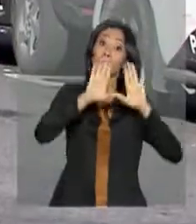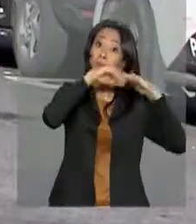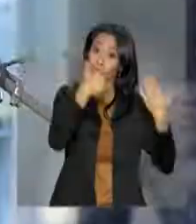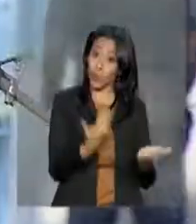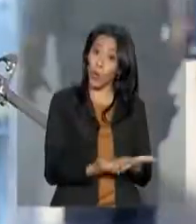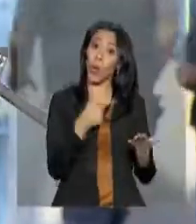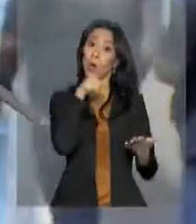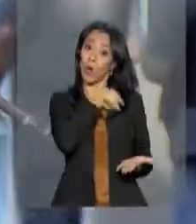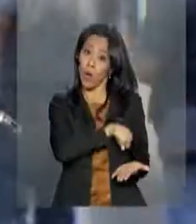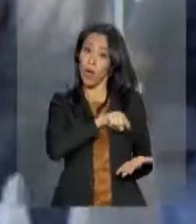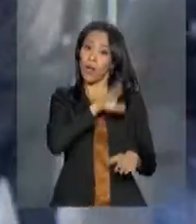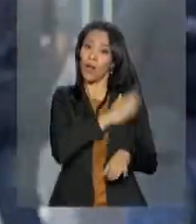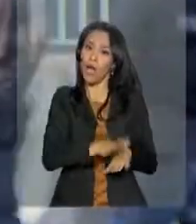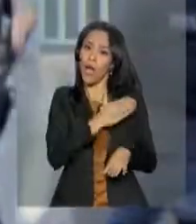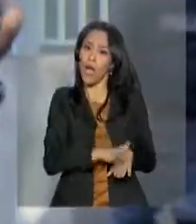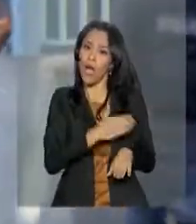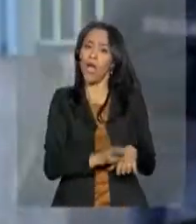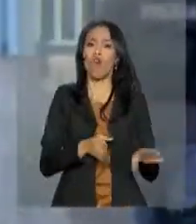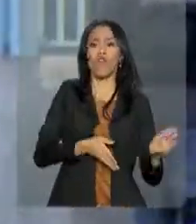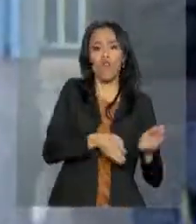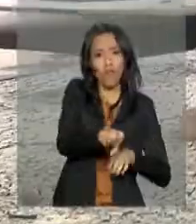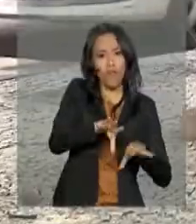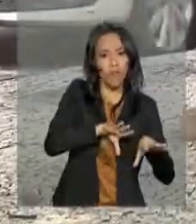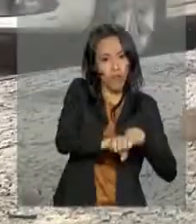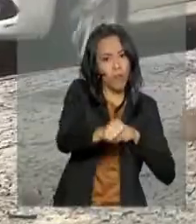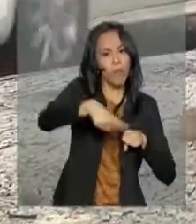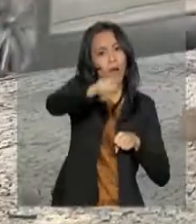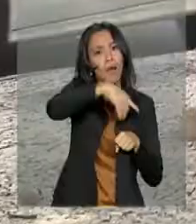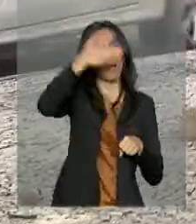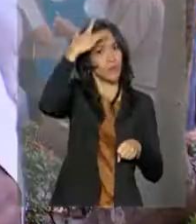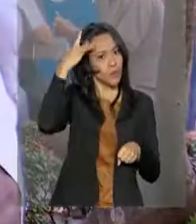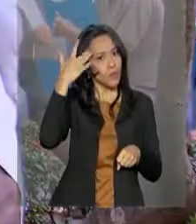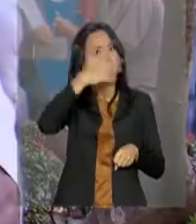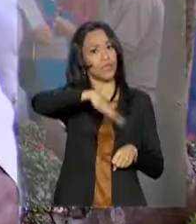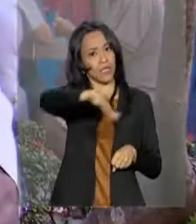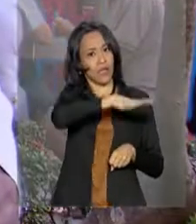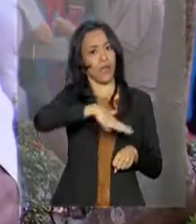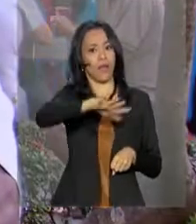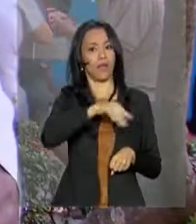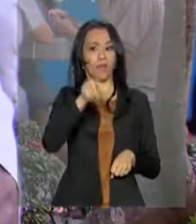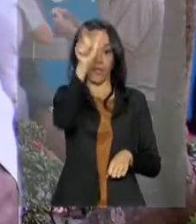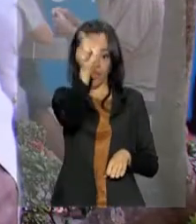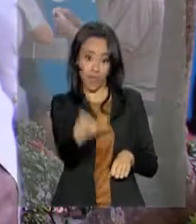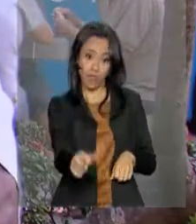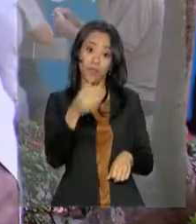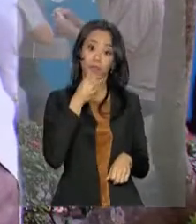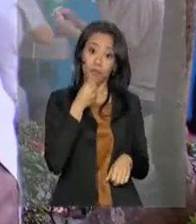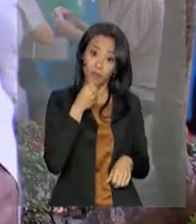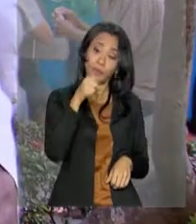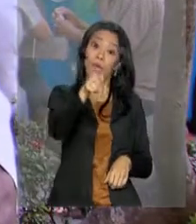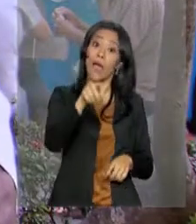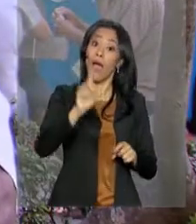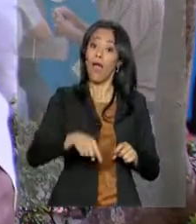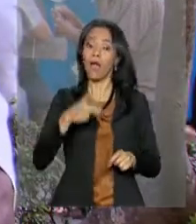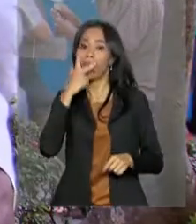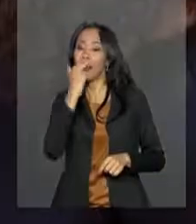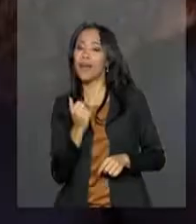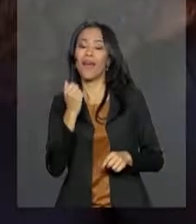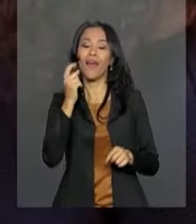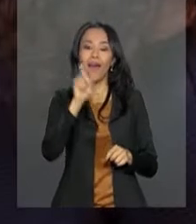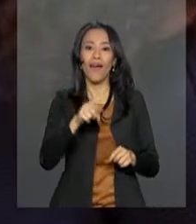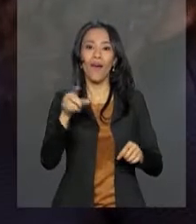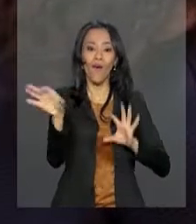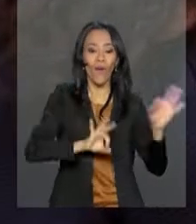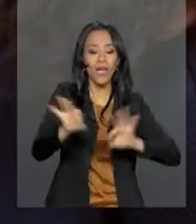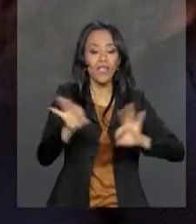inteligência para formar gestores especializados no assunto haroldo comparar a intervenção a arrumação da casa e